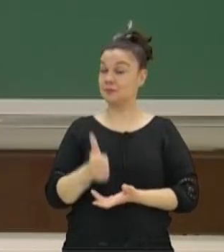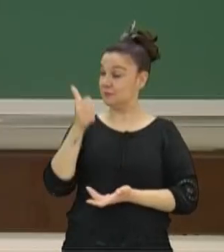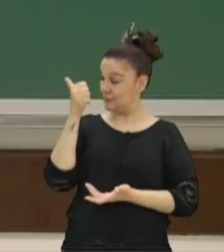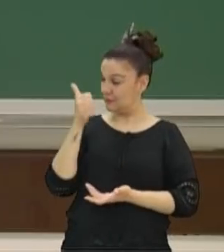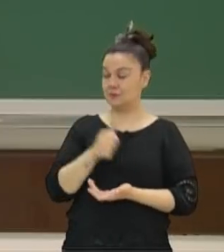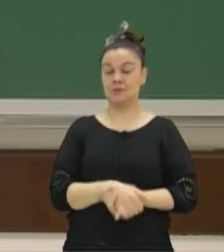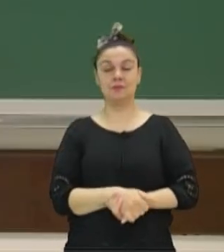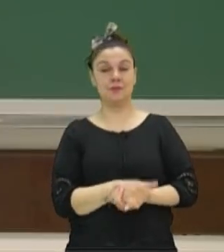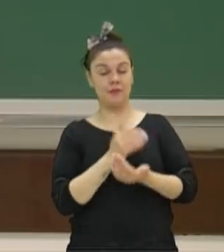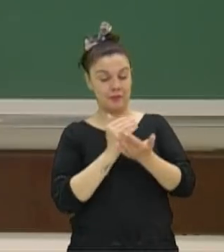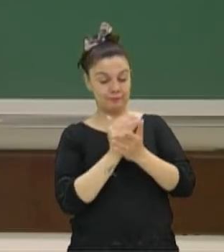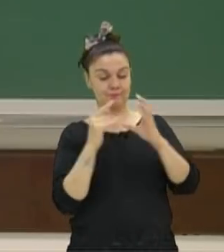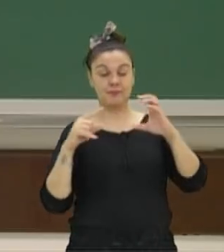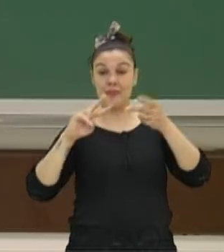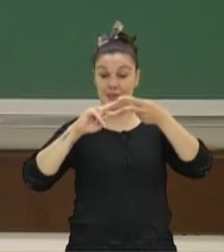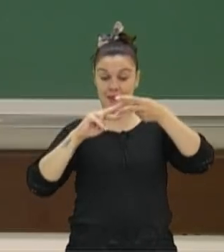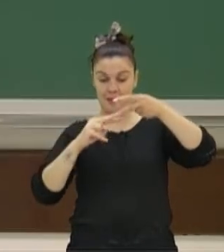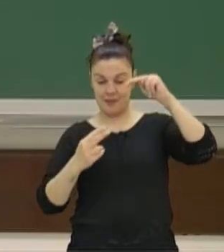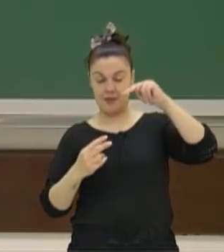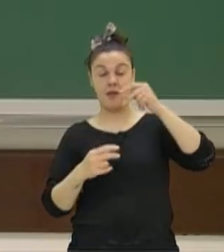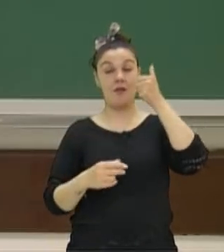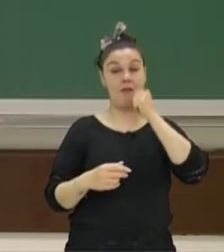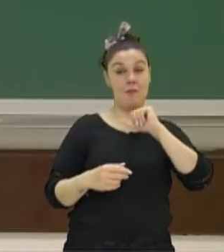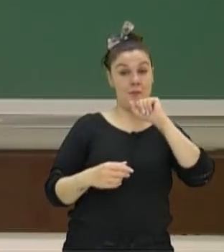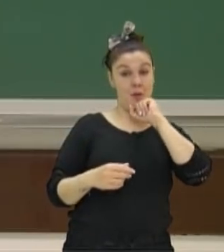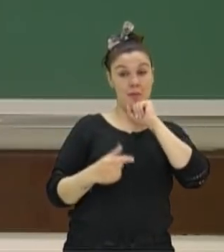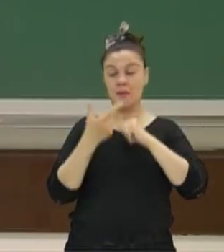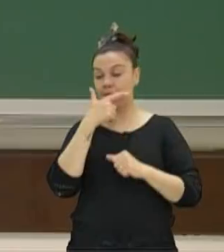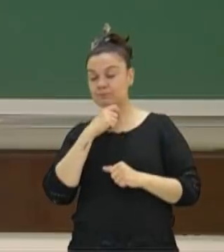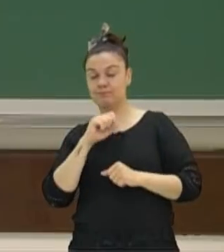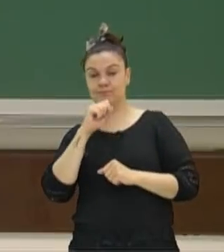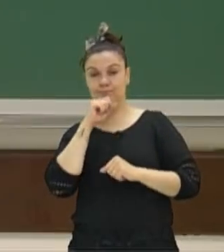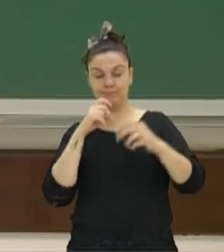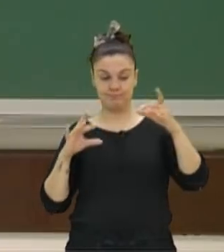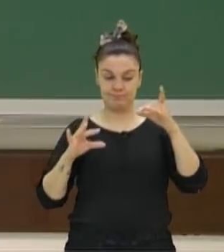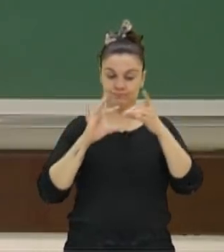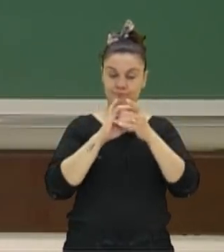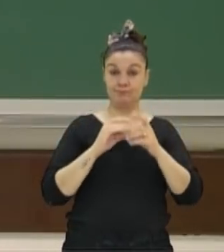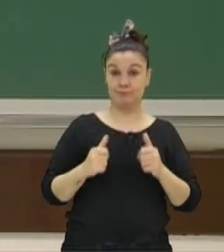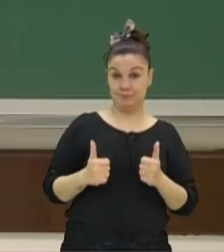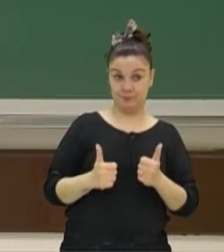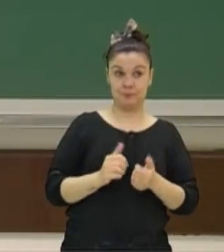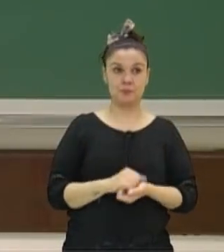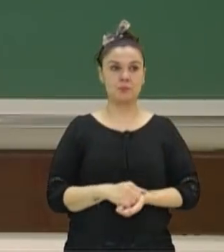acontecer a união do DNA materno e paterno, certo?